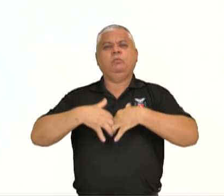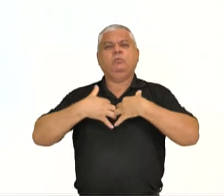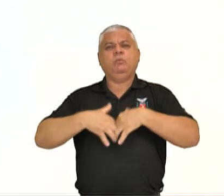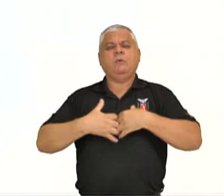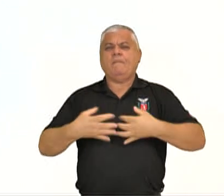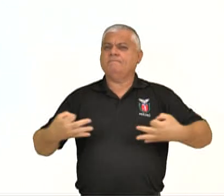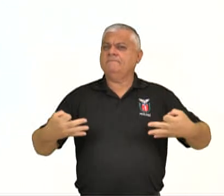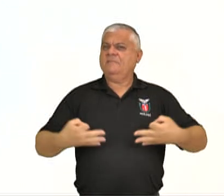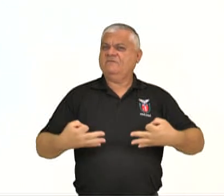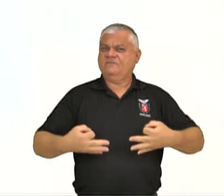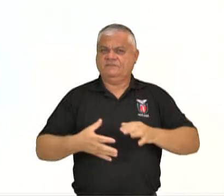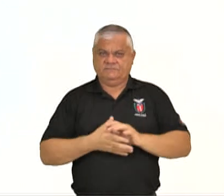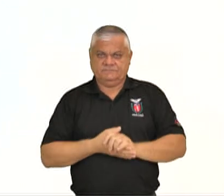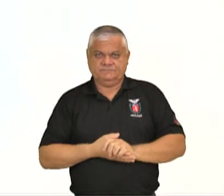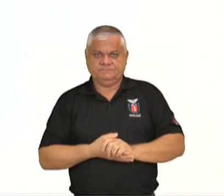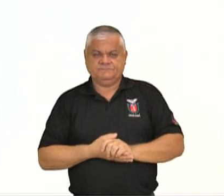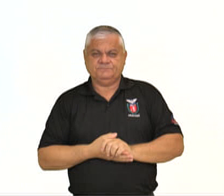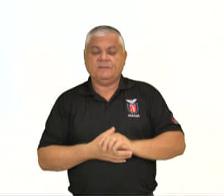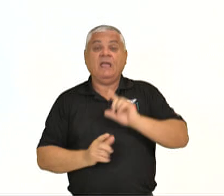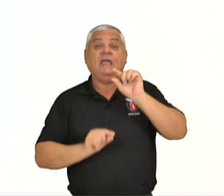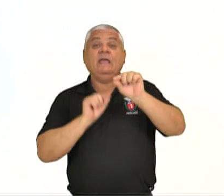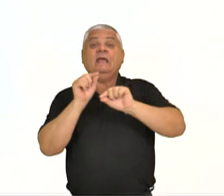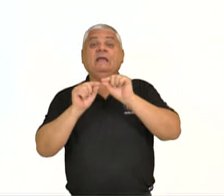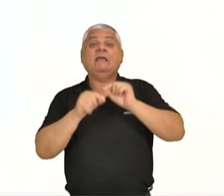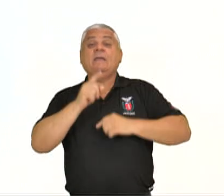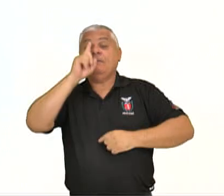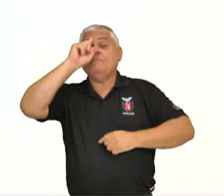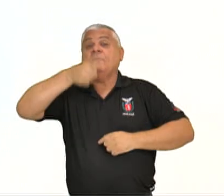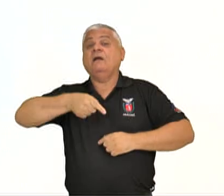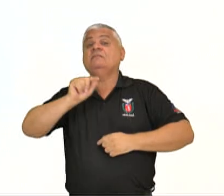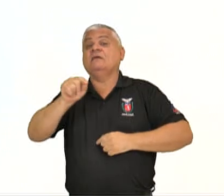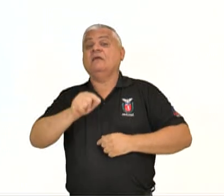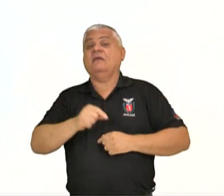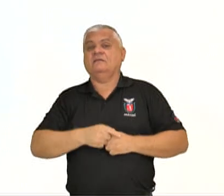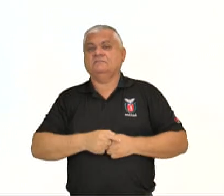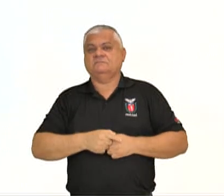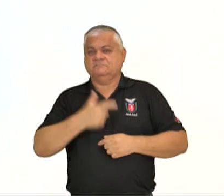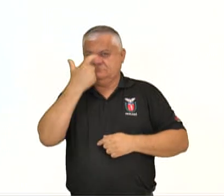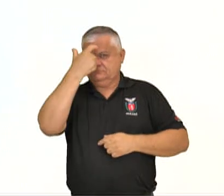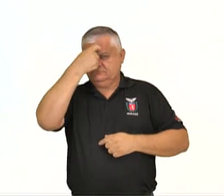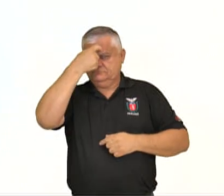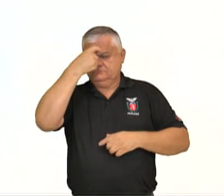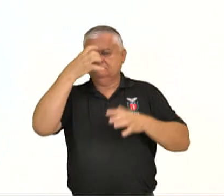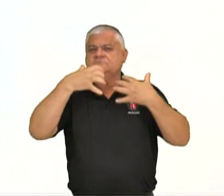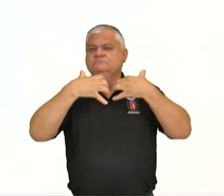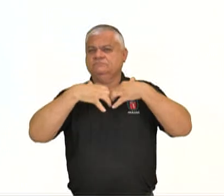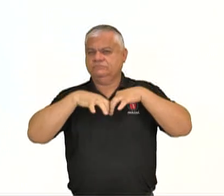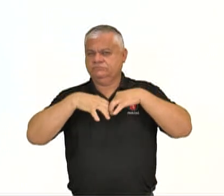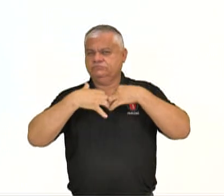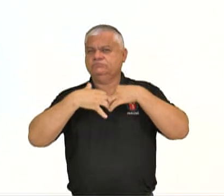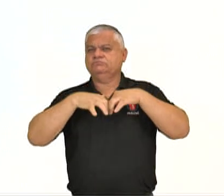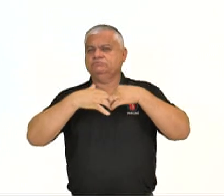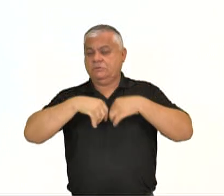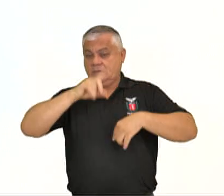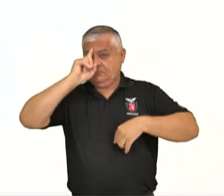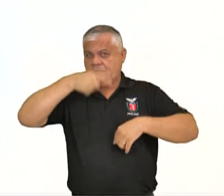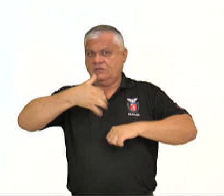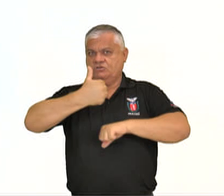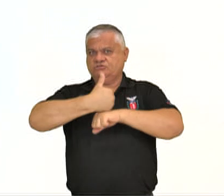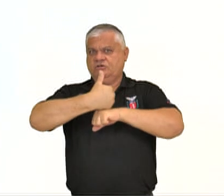esse organismo. Quem está no comando de tudo isso? O nosso cérebro, tá? Então, quando